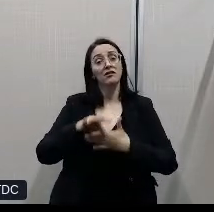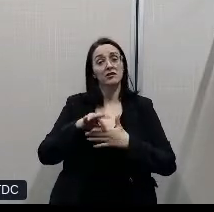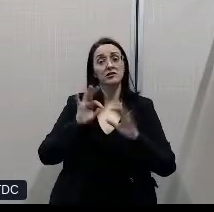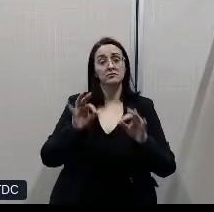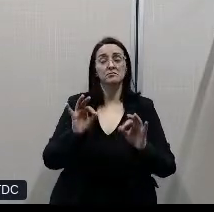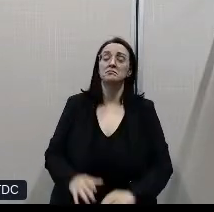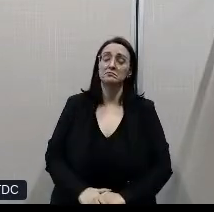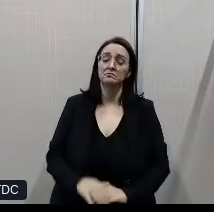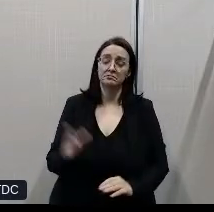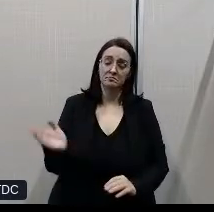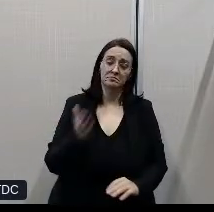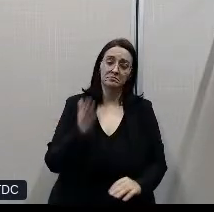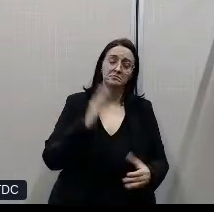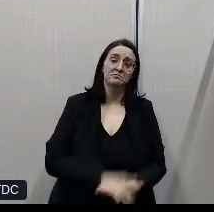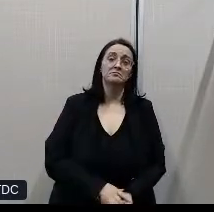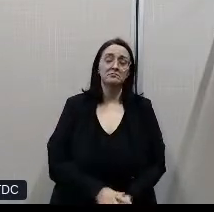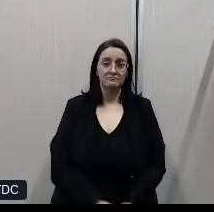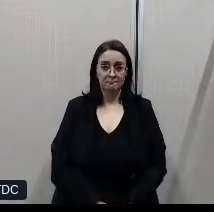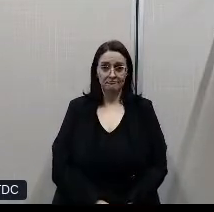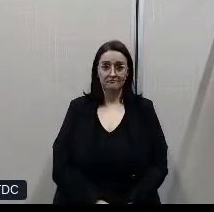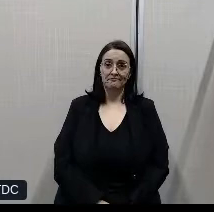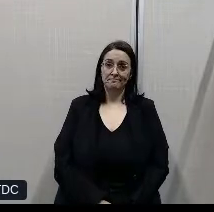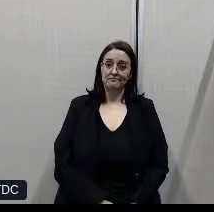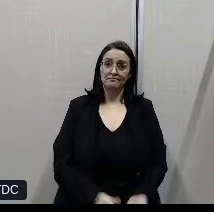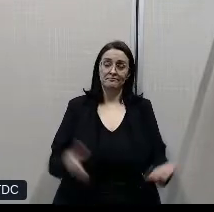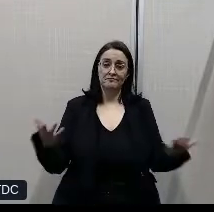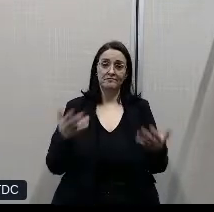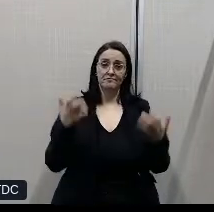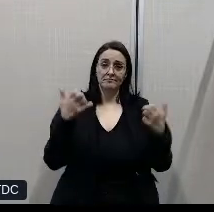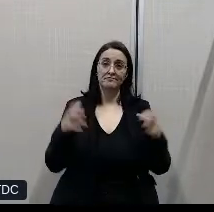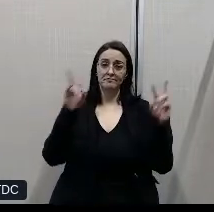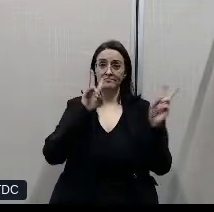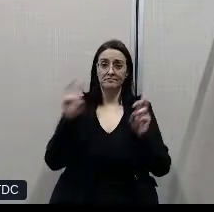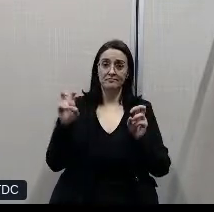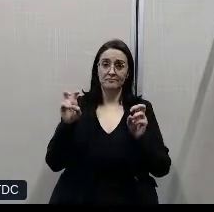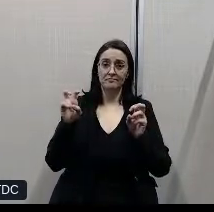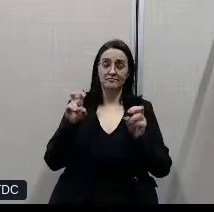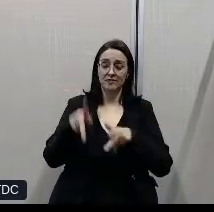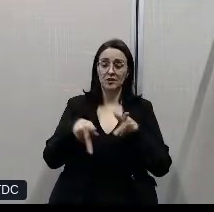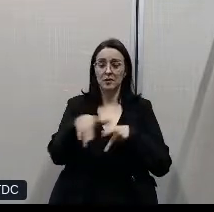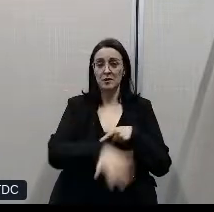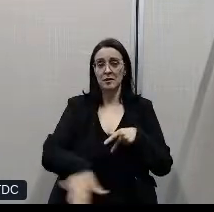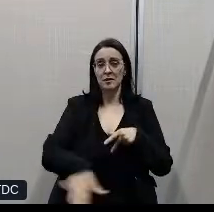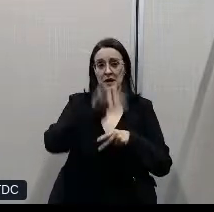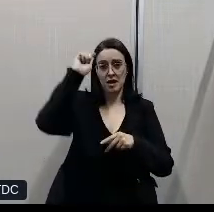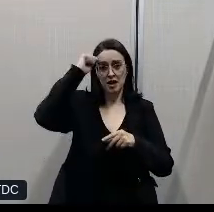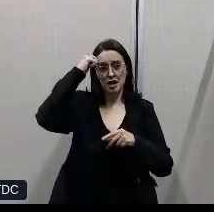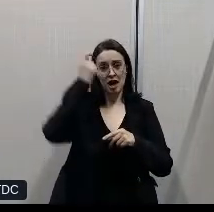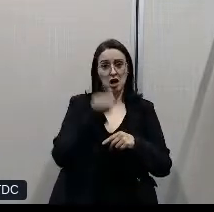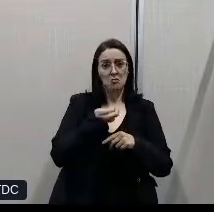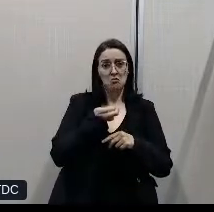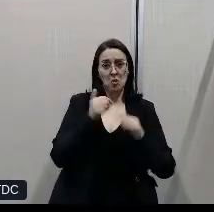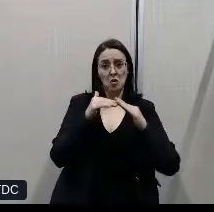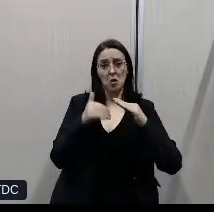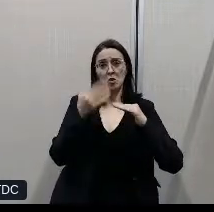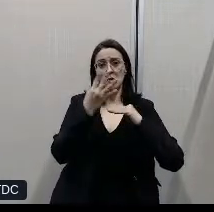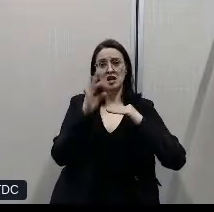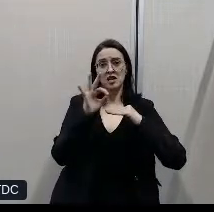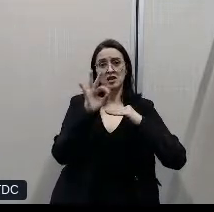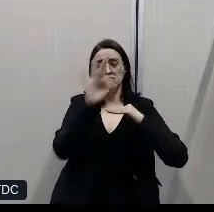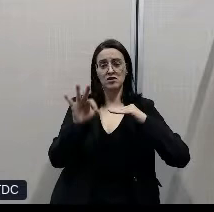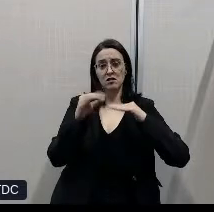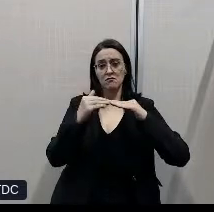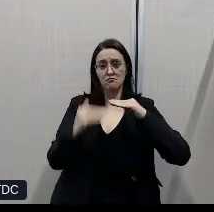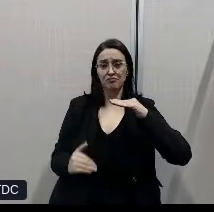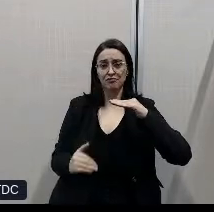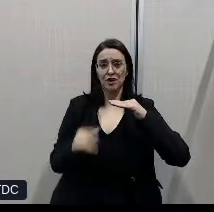favor. Obrigada. E agora falando sobre a população negra, como eu disse, menos de 40% da força de trabalho